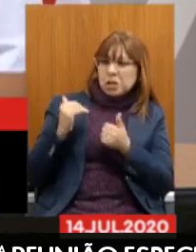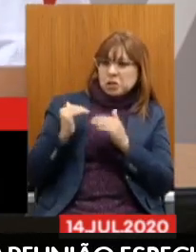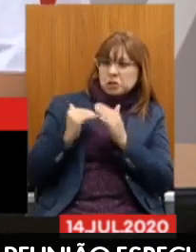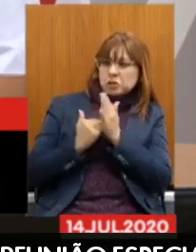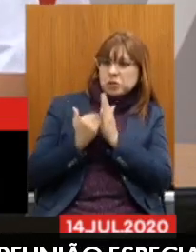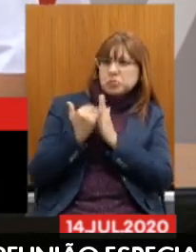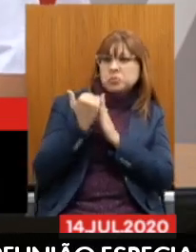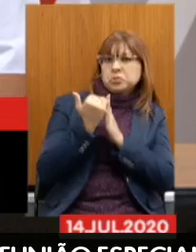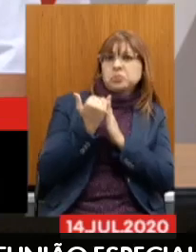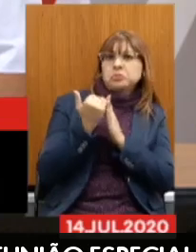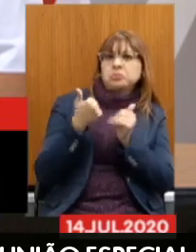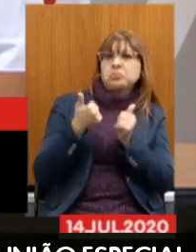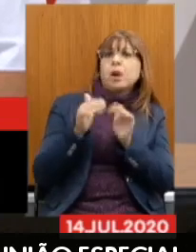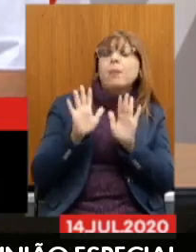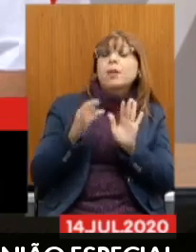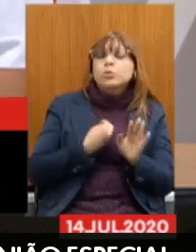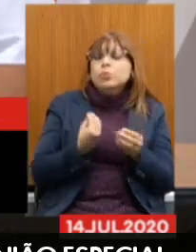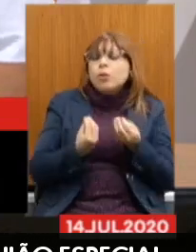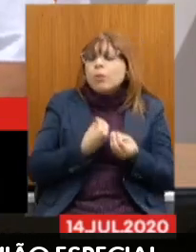vivendo?